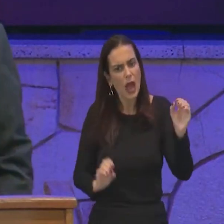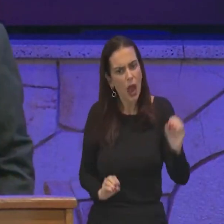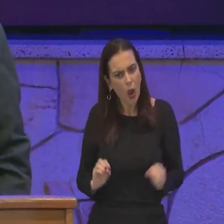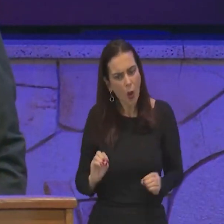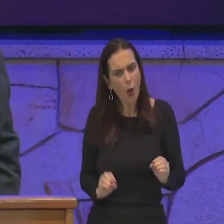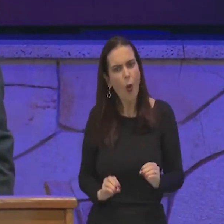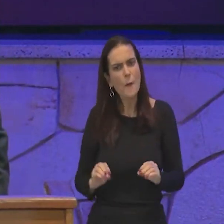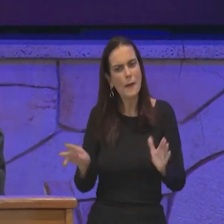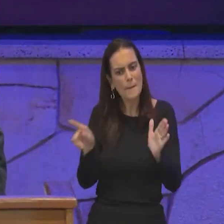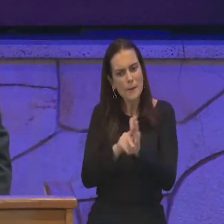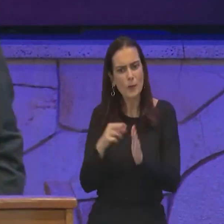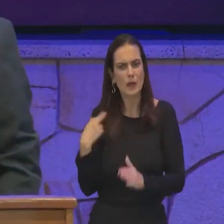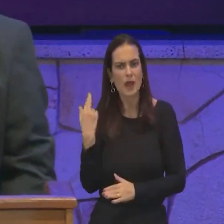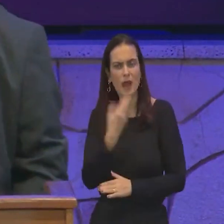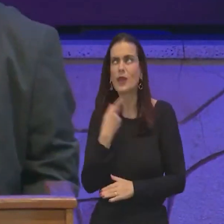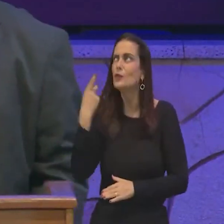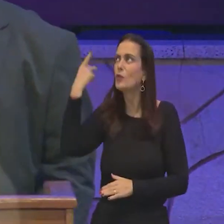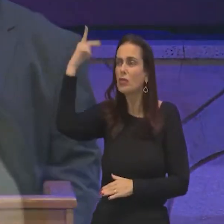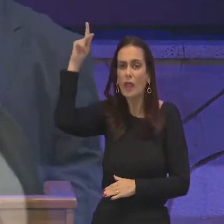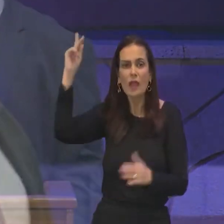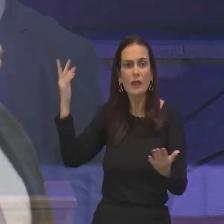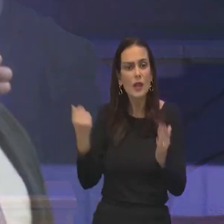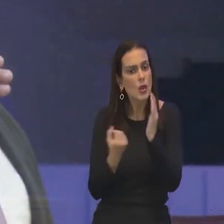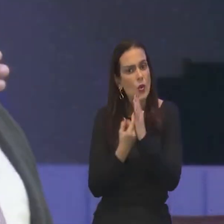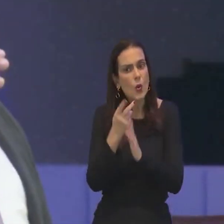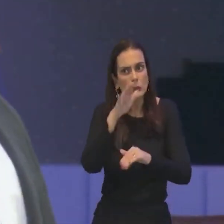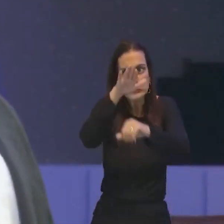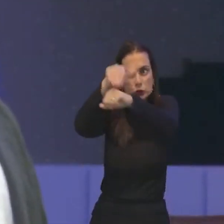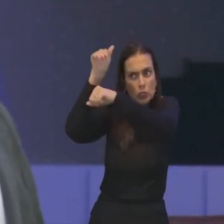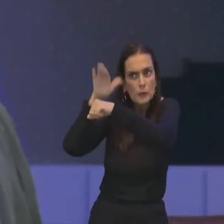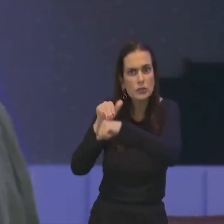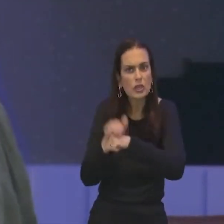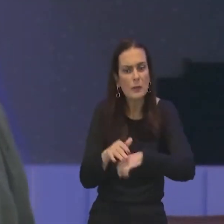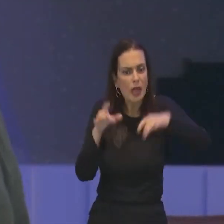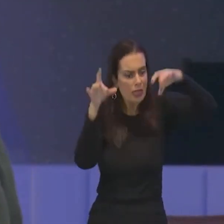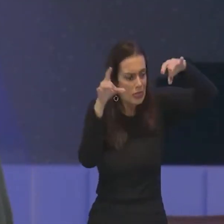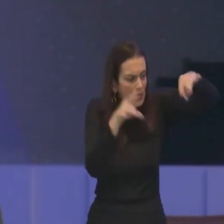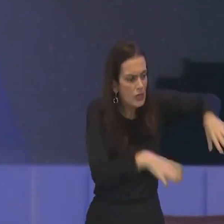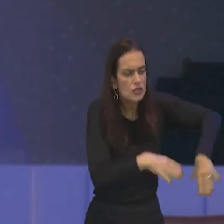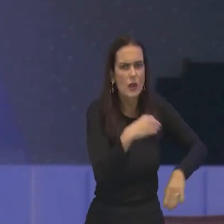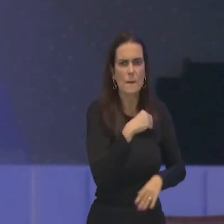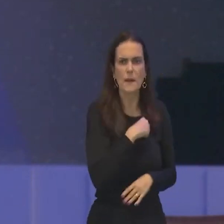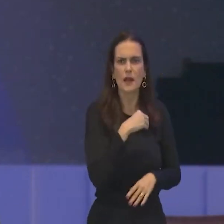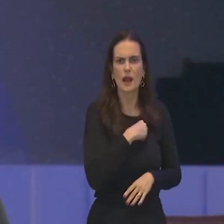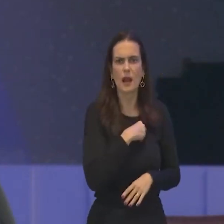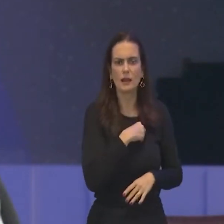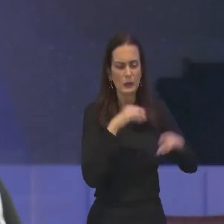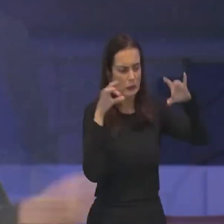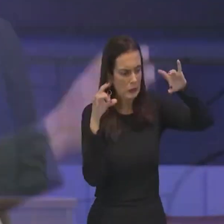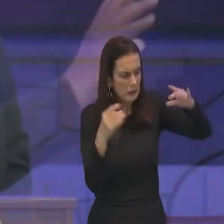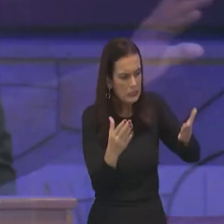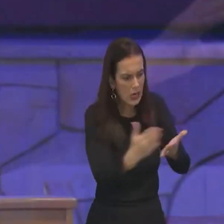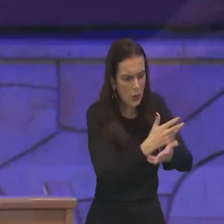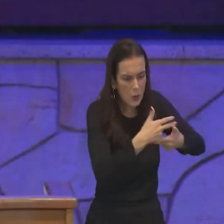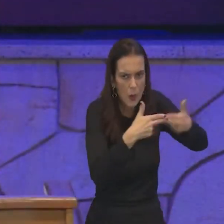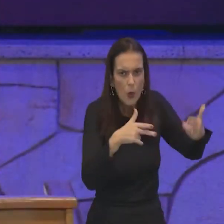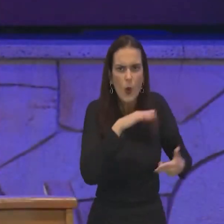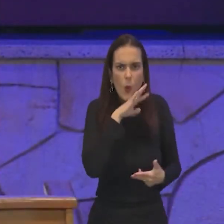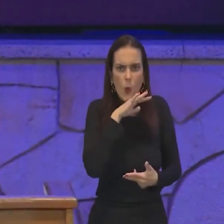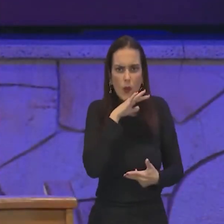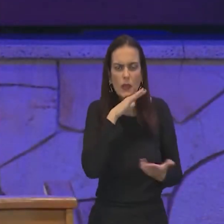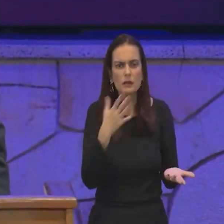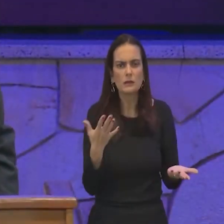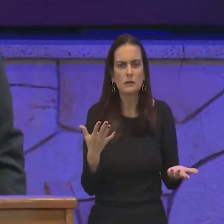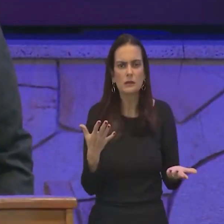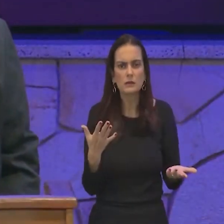reino dEle? Quantas vezes Ele tem pedido a você para deixar de fazer algumas coisas que certamente estão comprometendo a sua